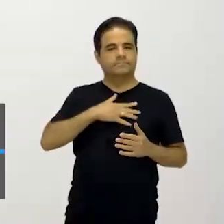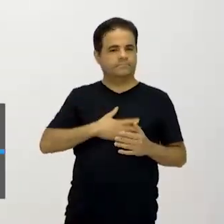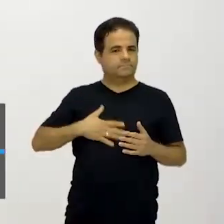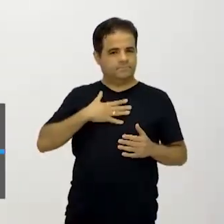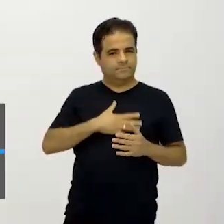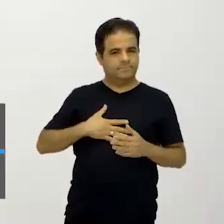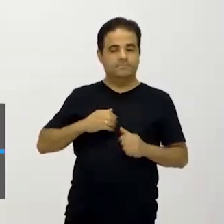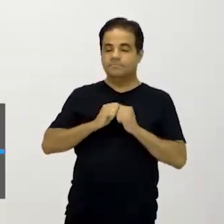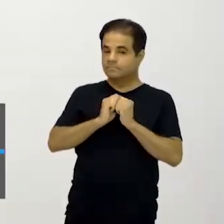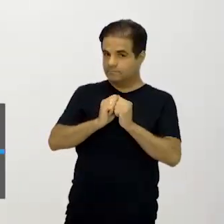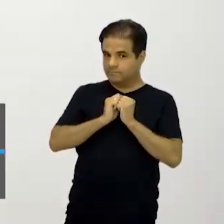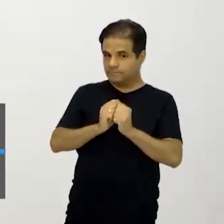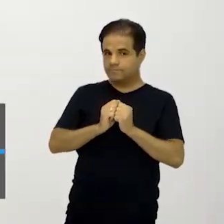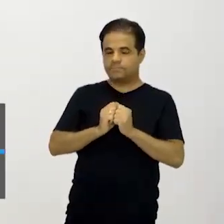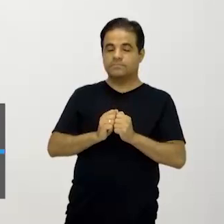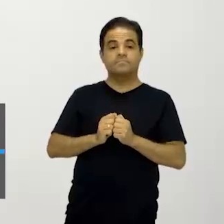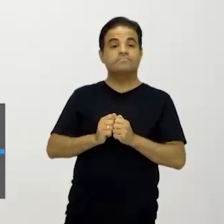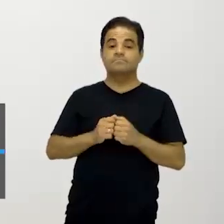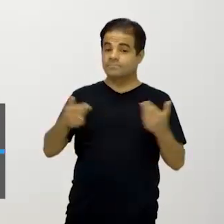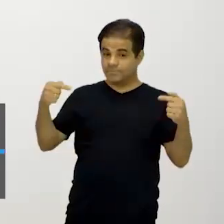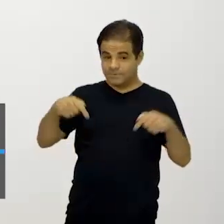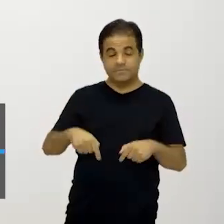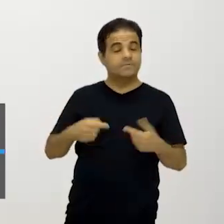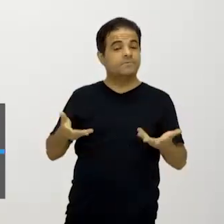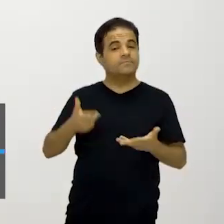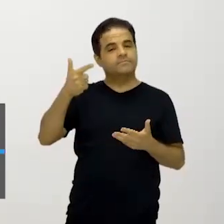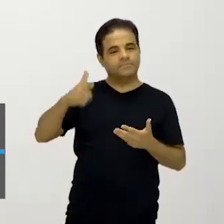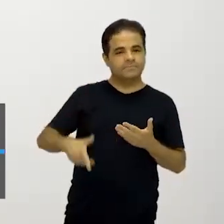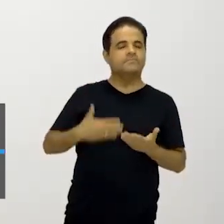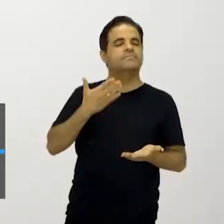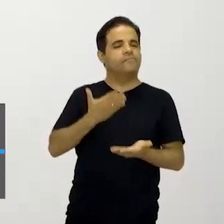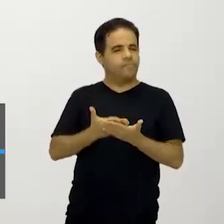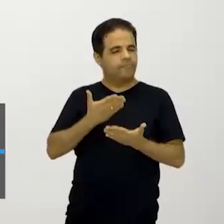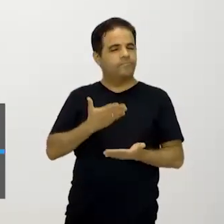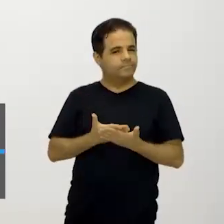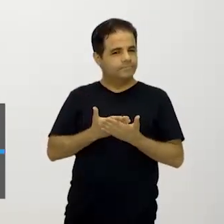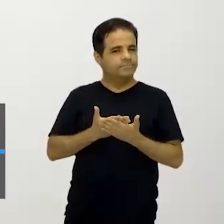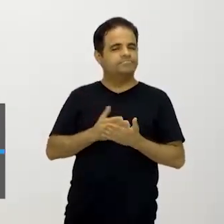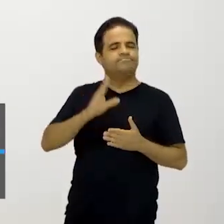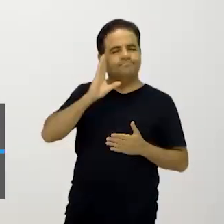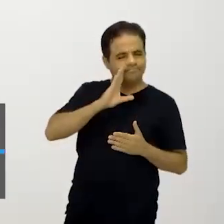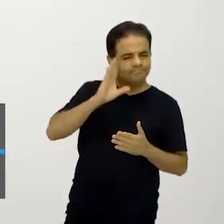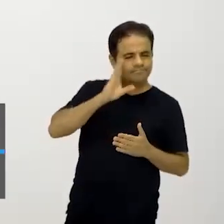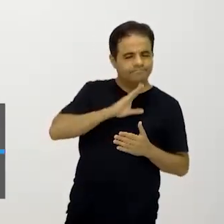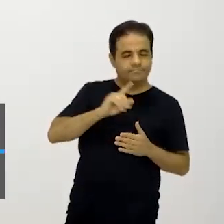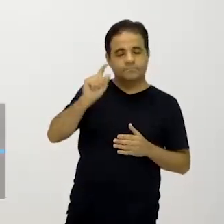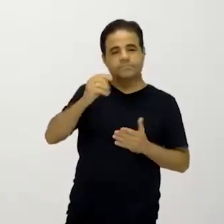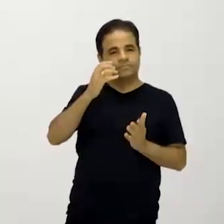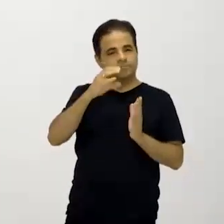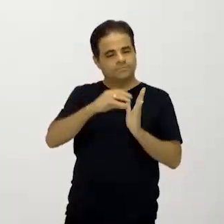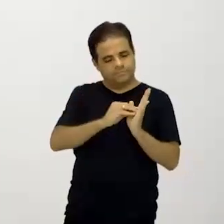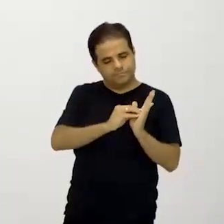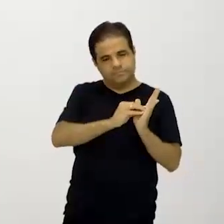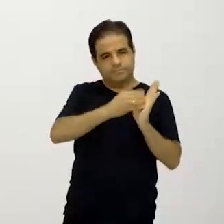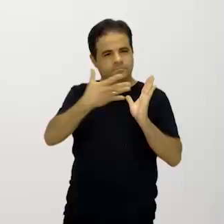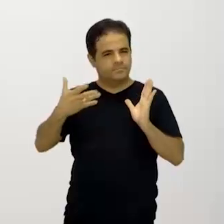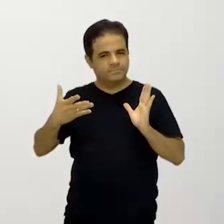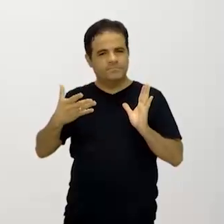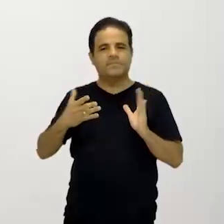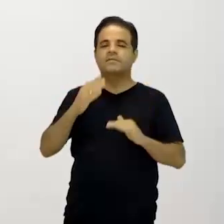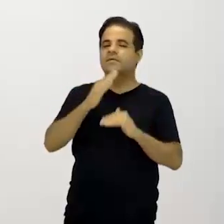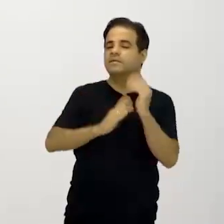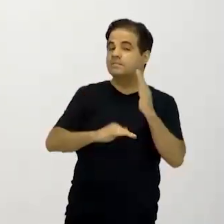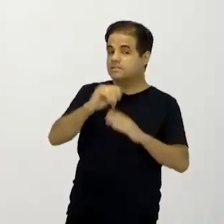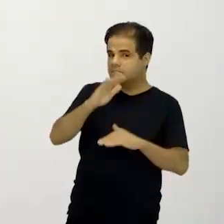estar com vocês hoje e eu estou aqui para mais uma aula muito legal do Currículo em Ação. Então